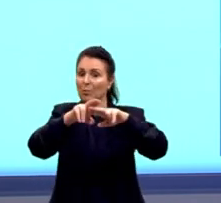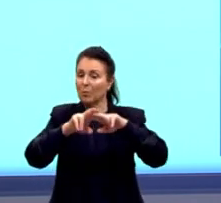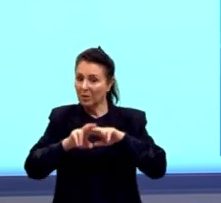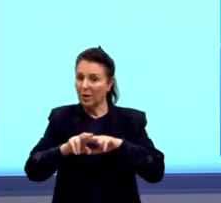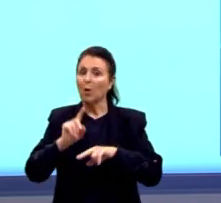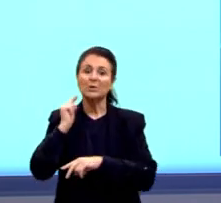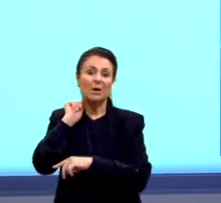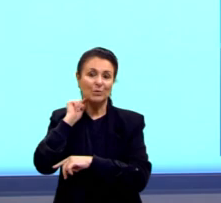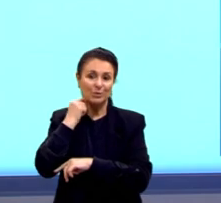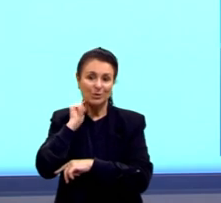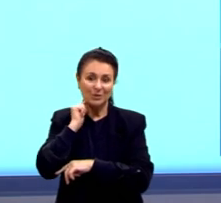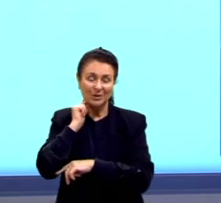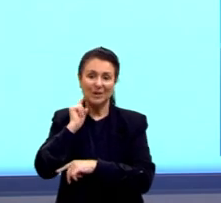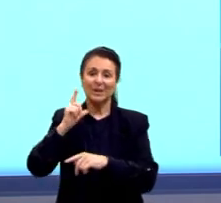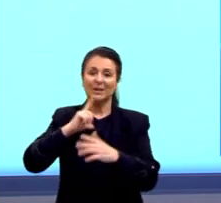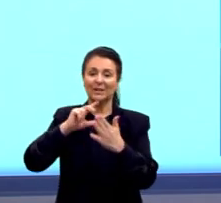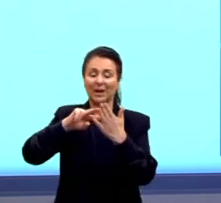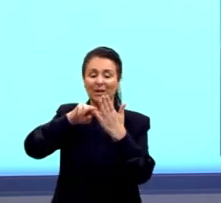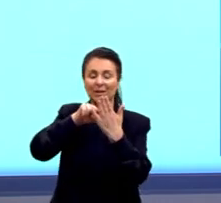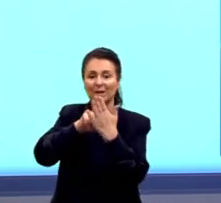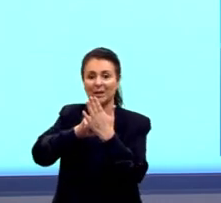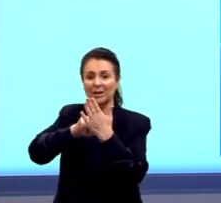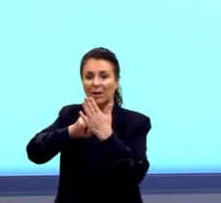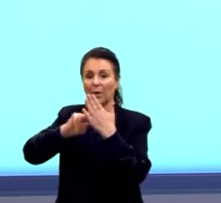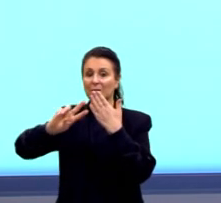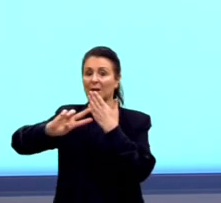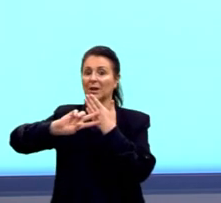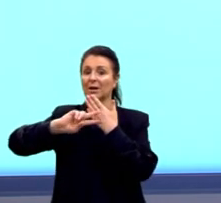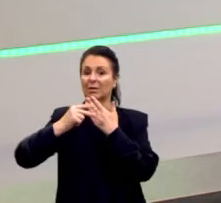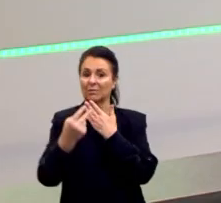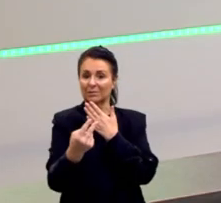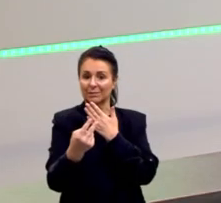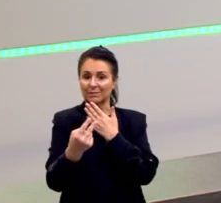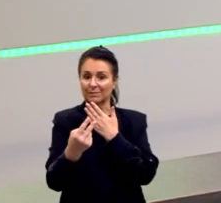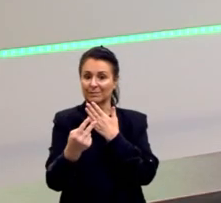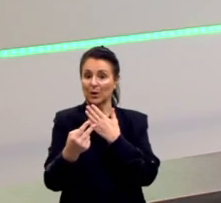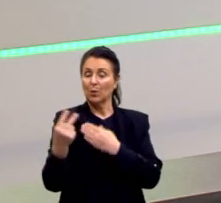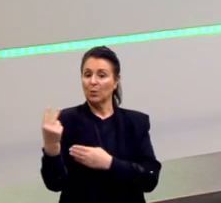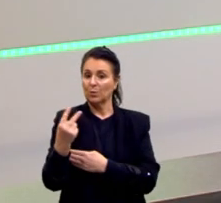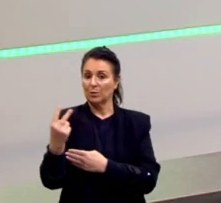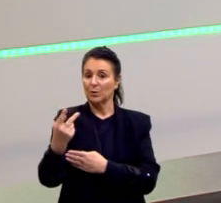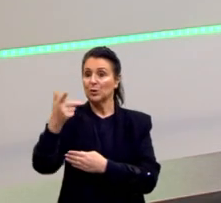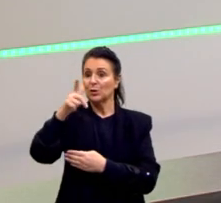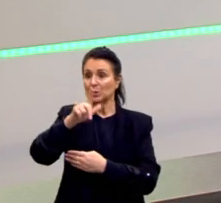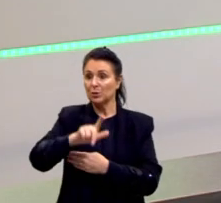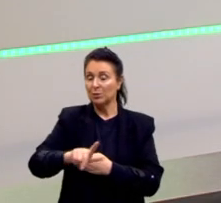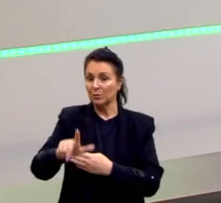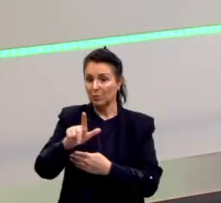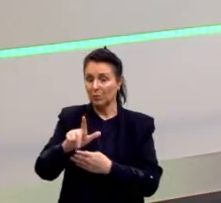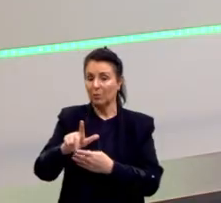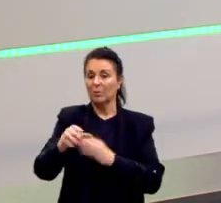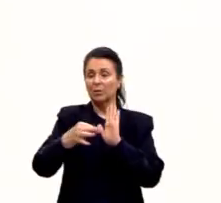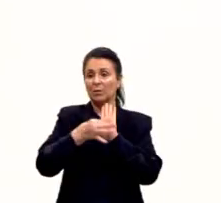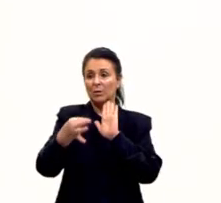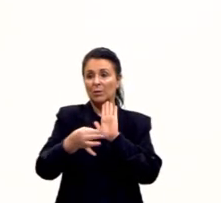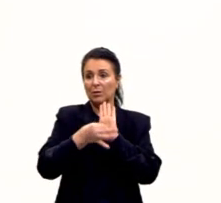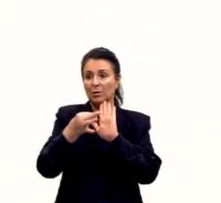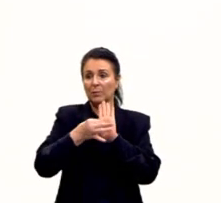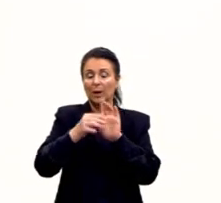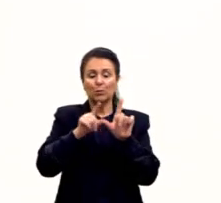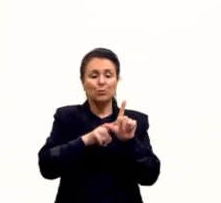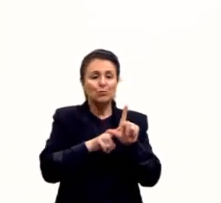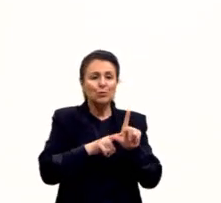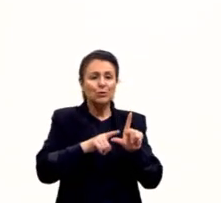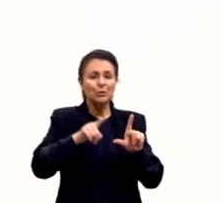tem causa e consequência é mais um tipo argumento de